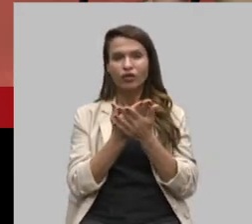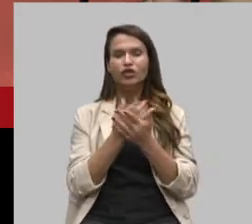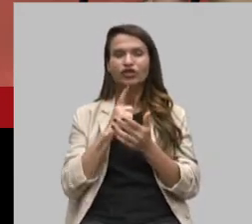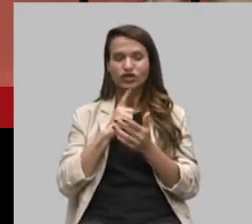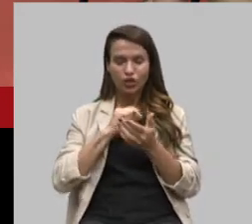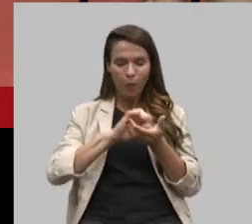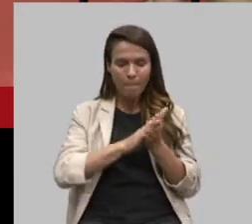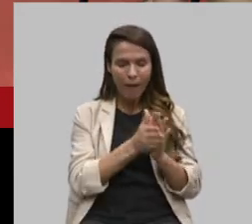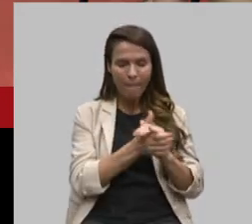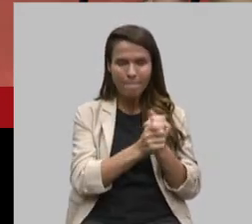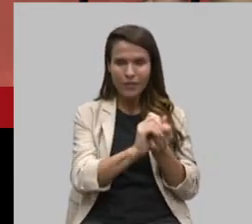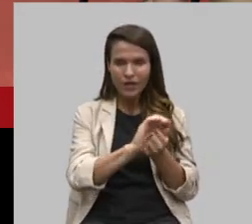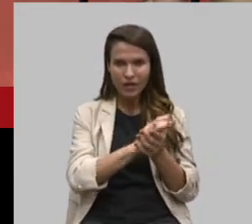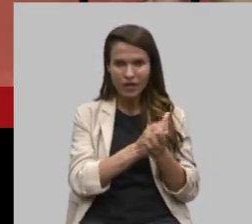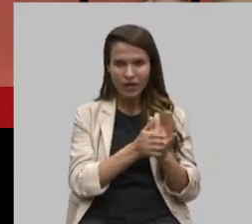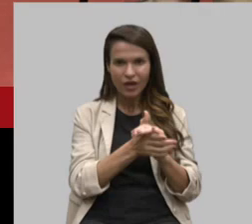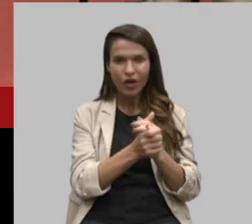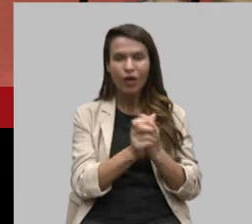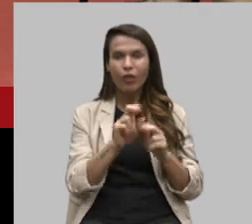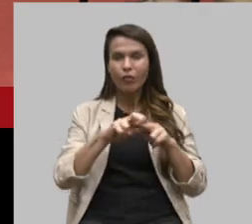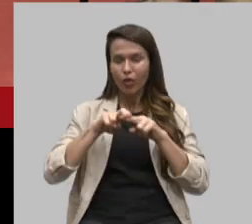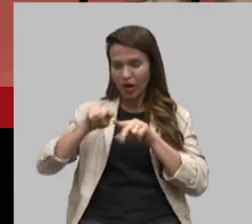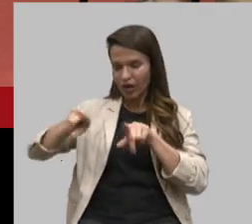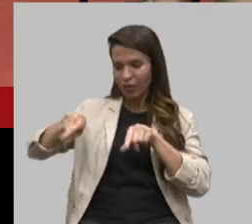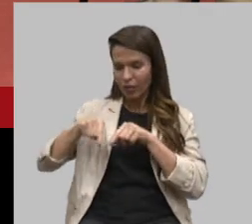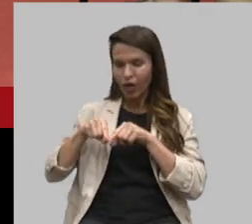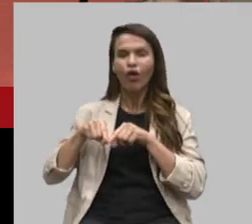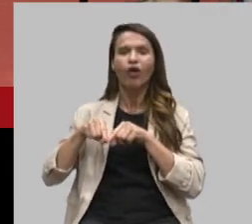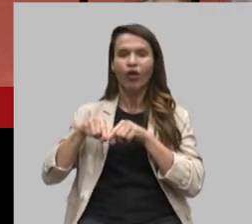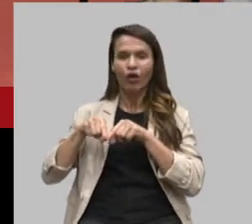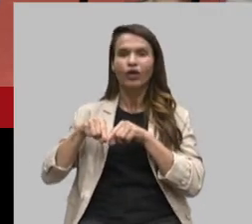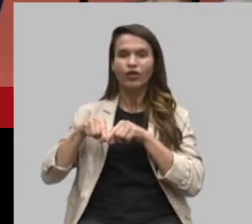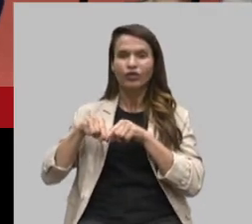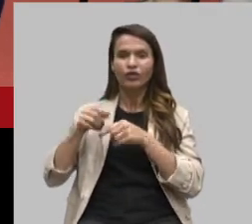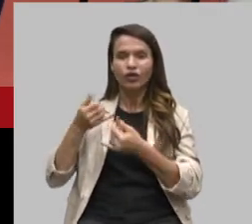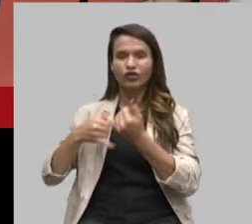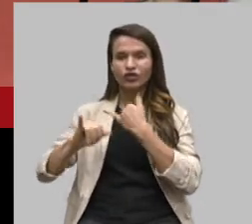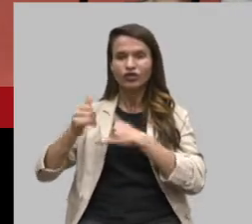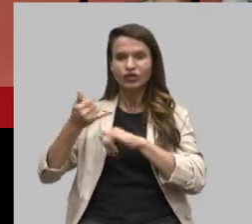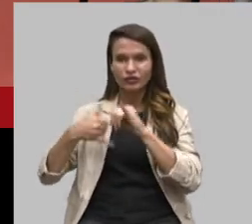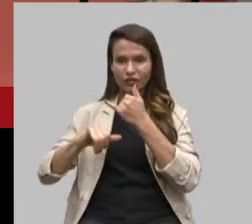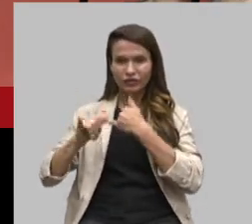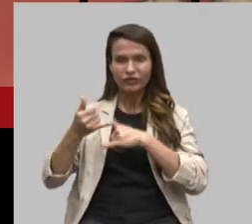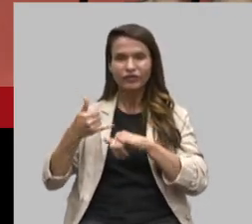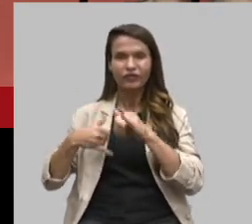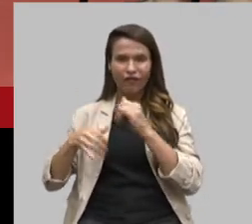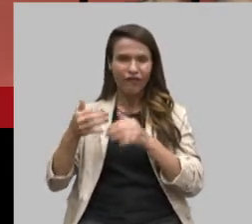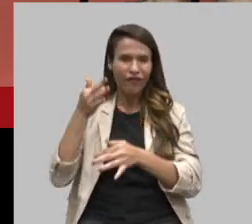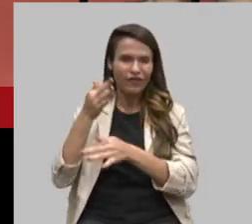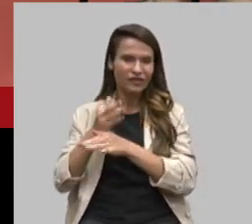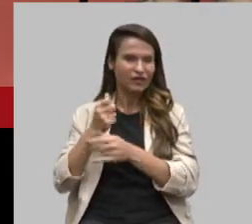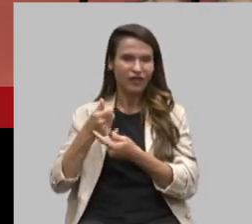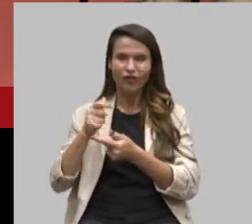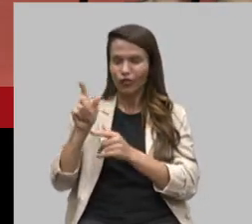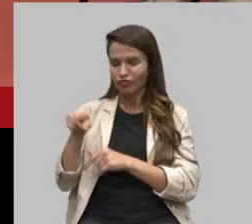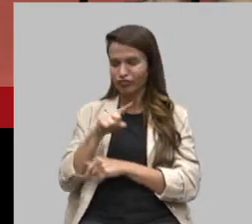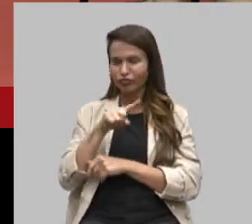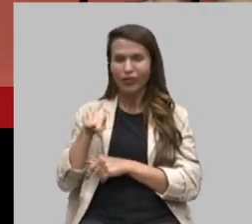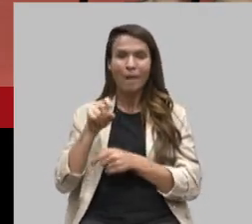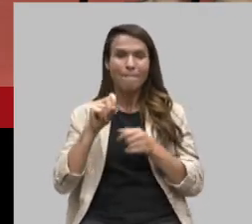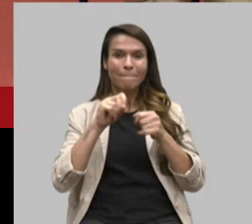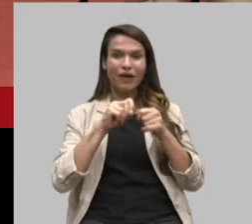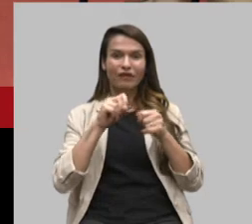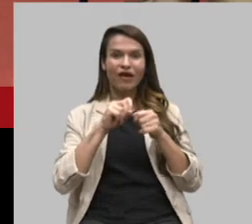porque o laboratório de física foi desfeito laboratório de química e física foi desfeito para fazer uma